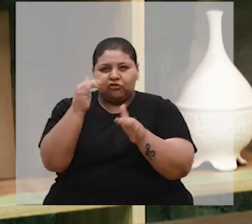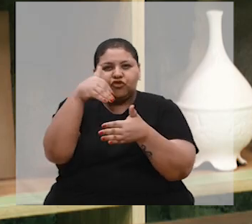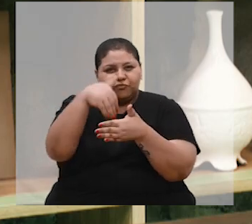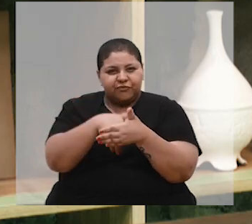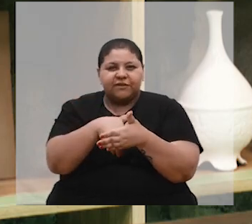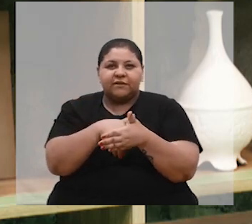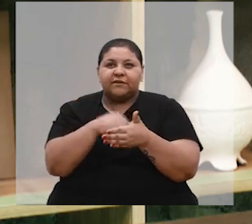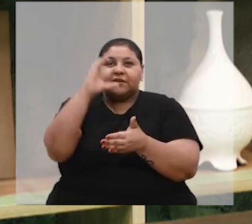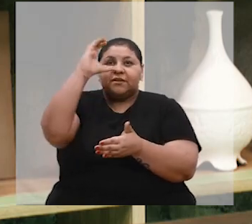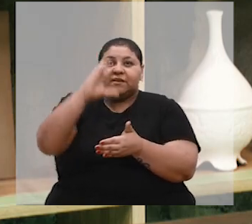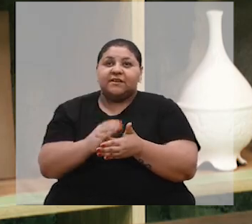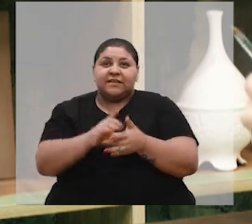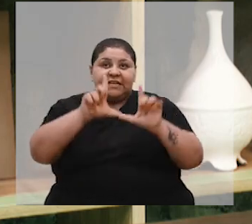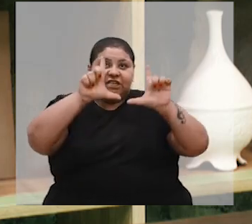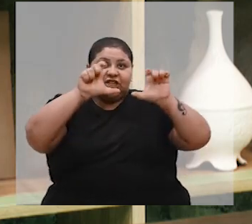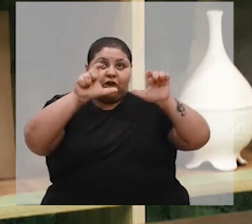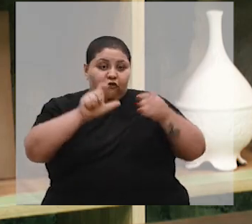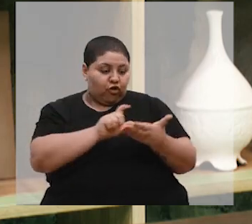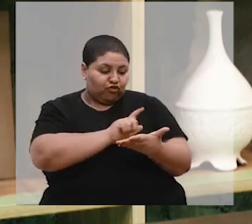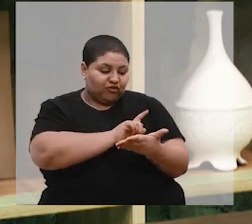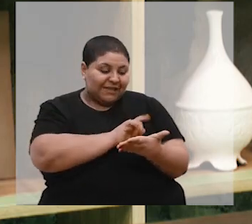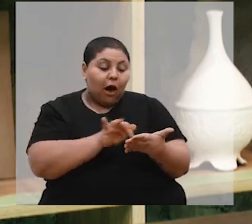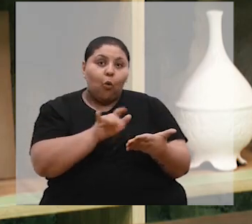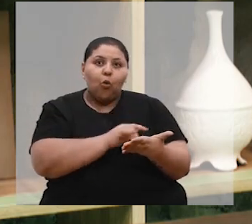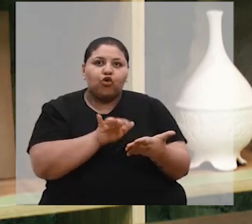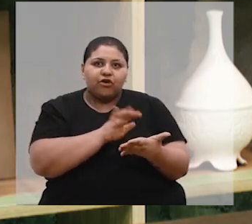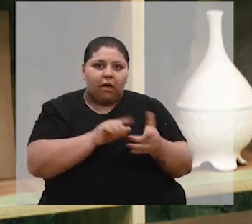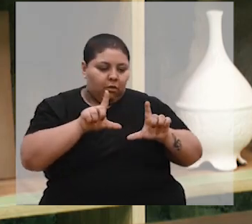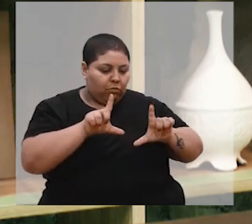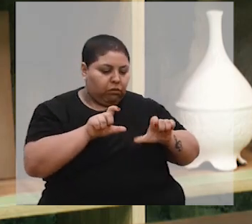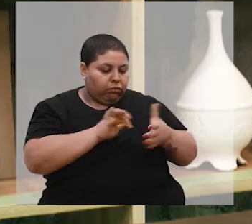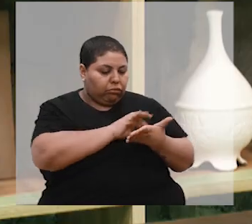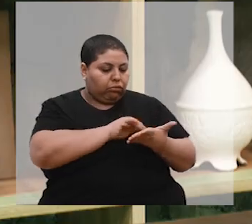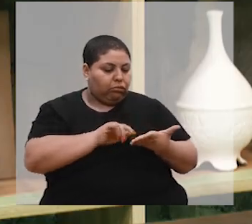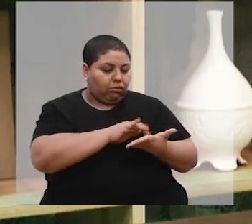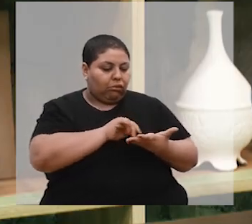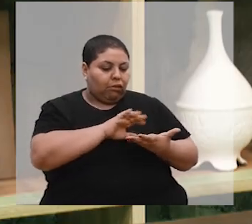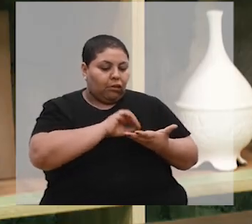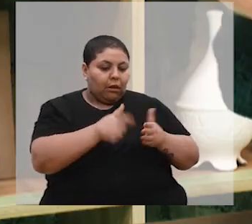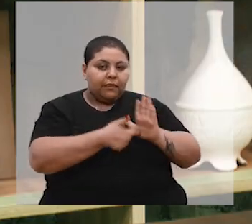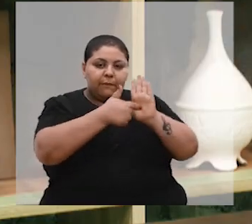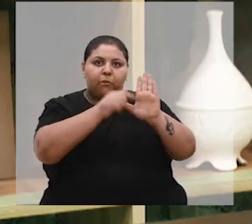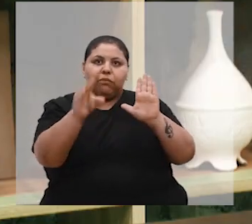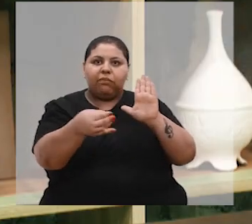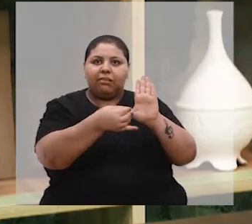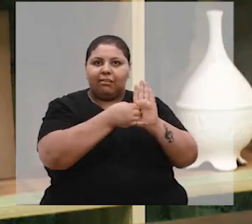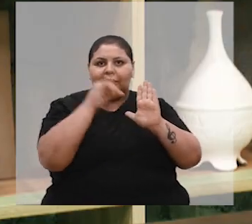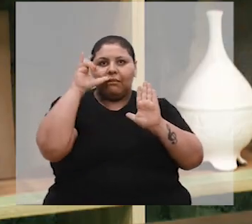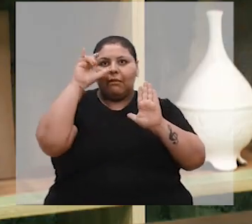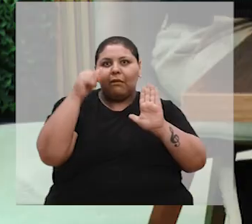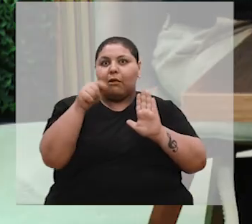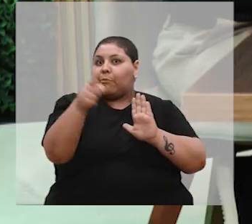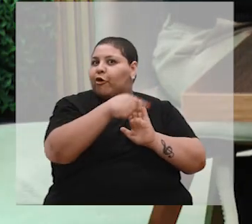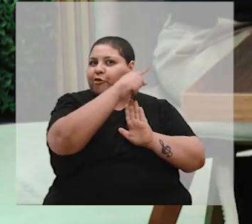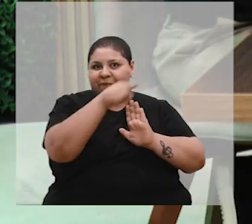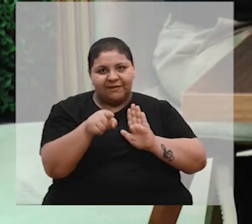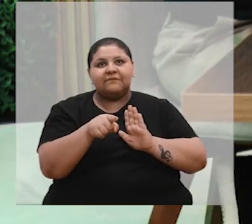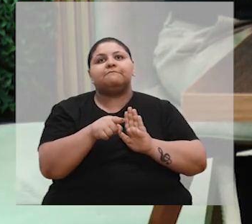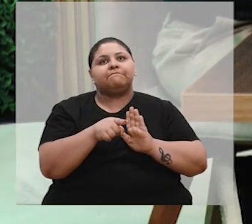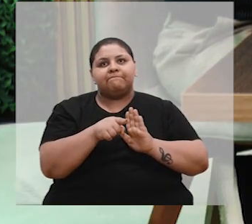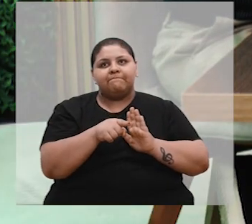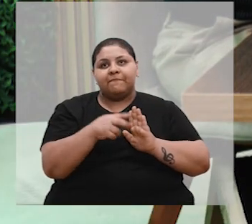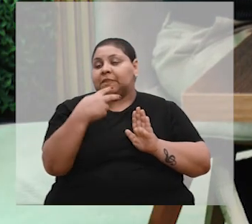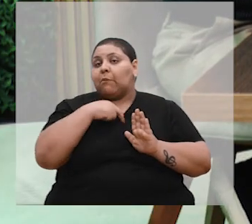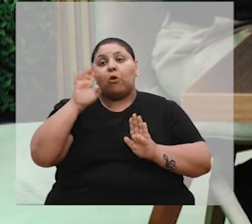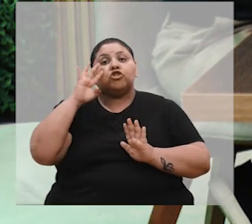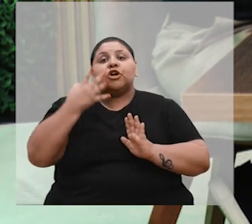de eleitores que tiraram foto da urna, né, que até tanto fazer esse registro nesse momento, também é uma vedação que a gente tem desse registro não